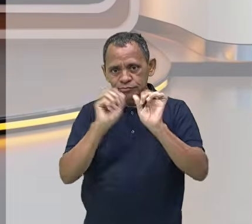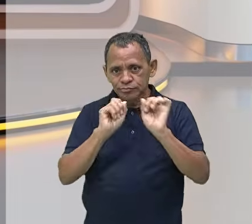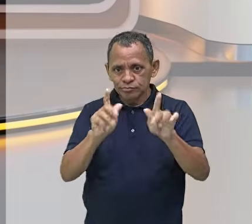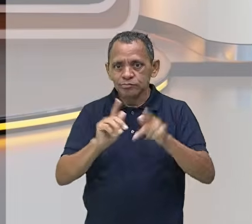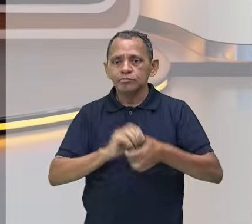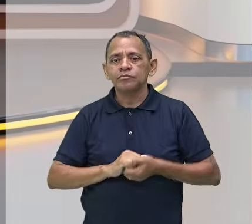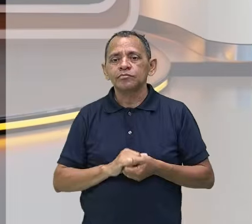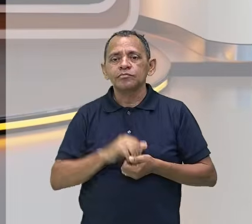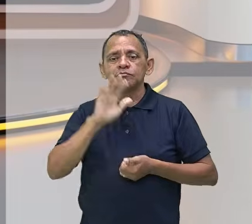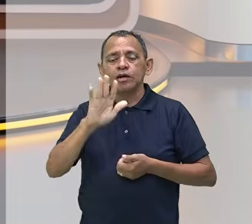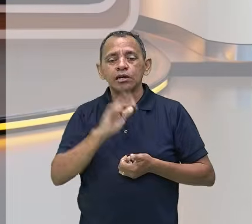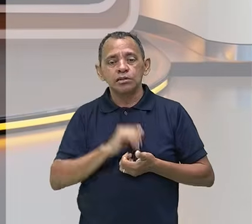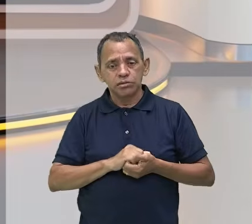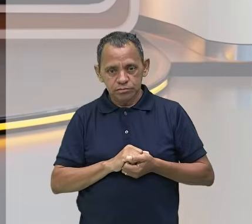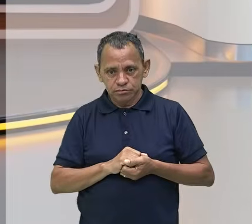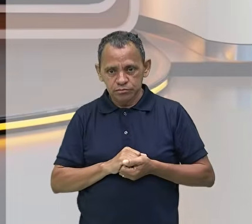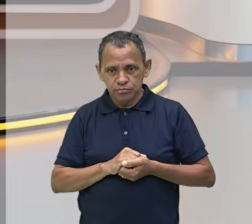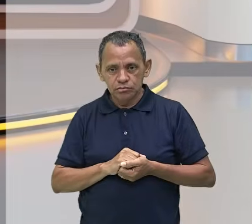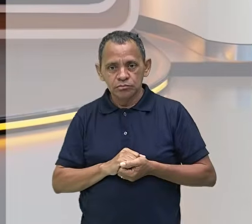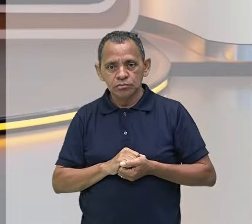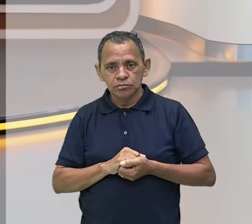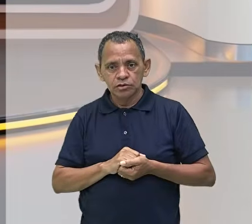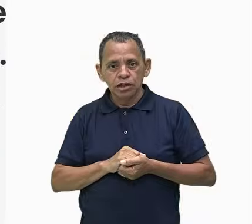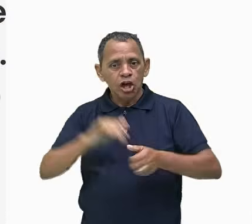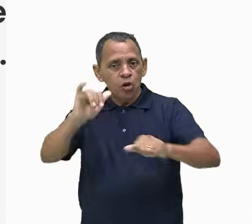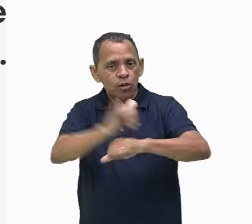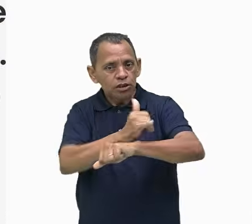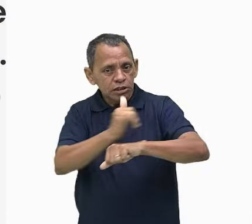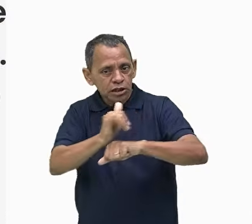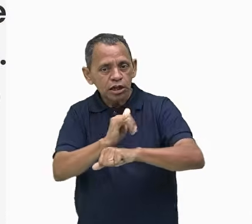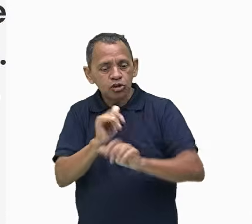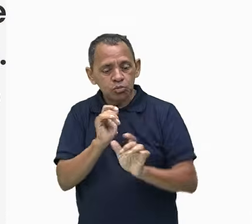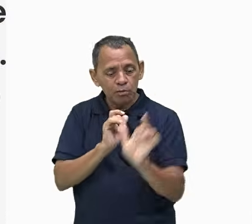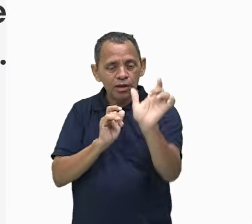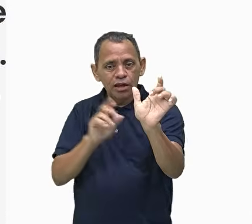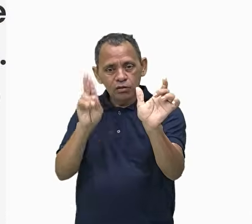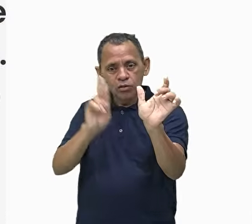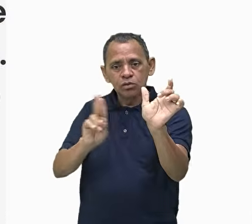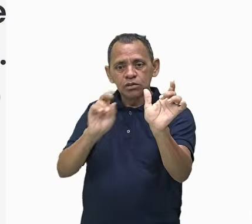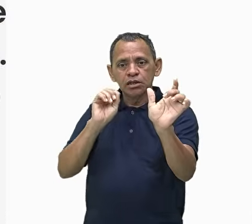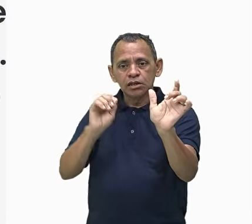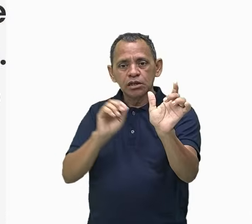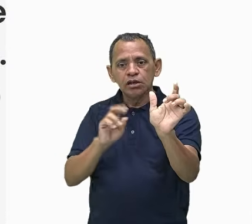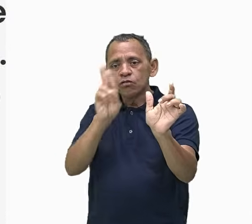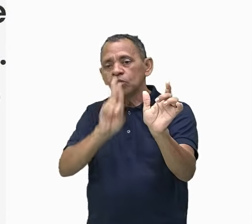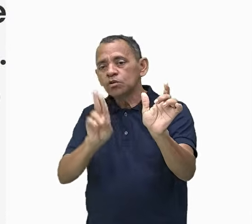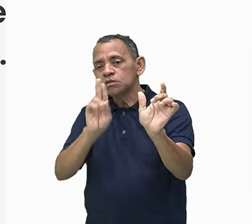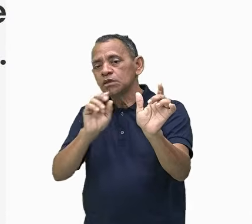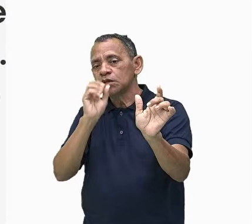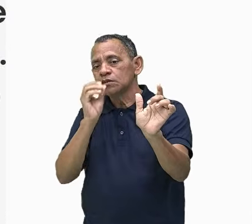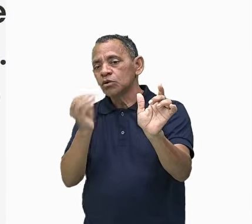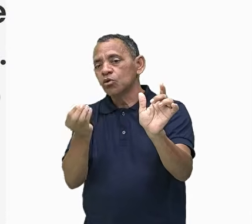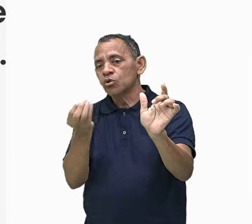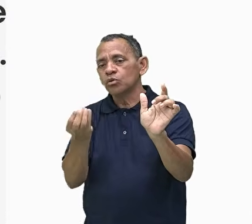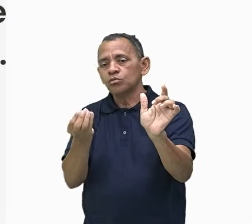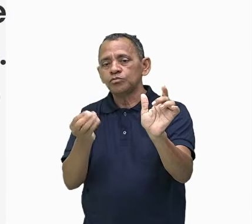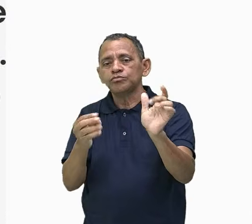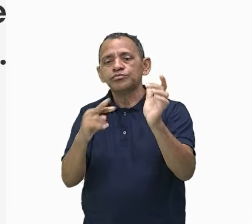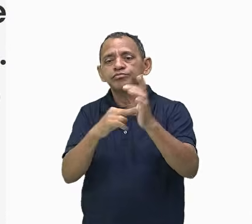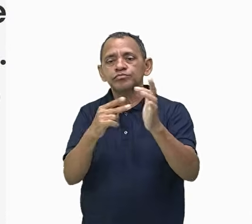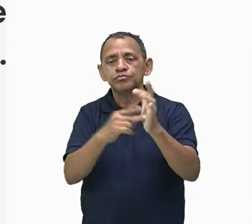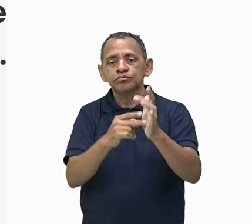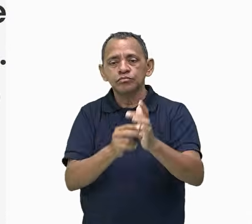orientação geográfica, gente, é um termo, né, que foi utilizado com o significado